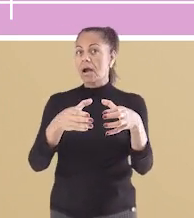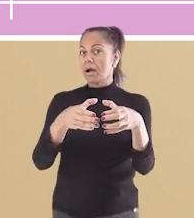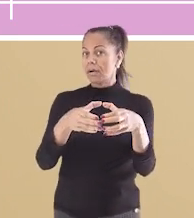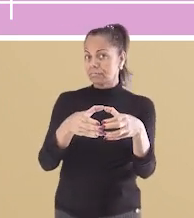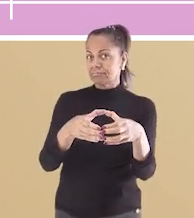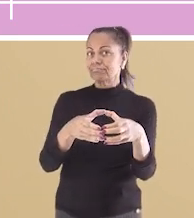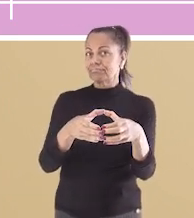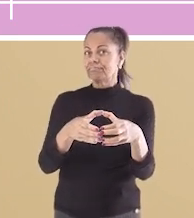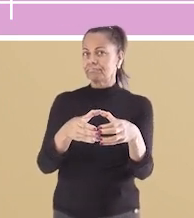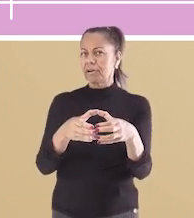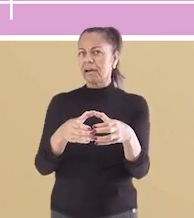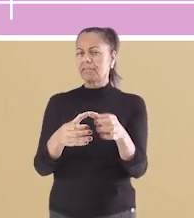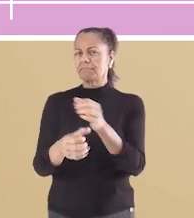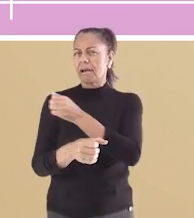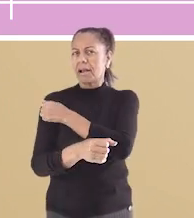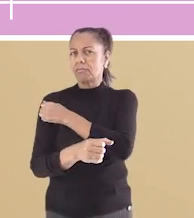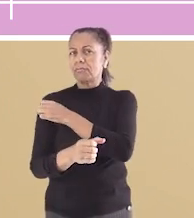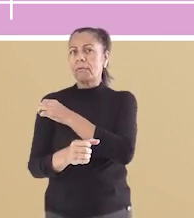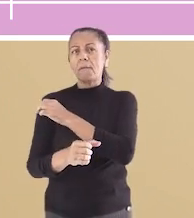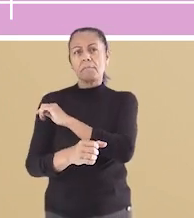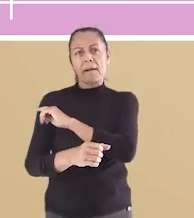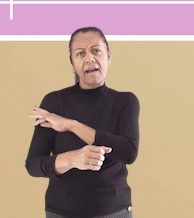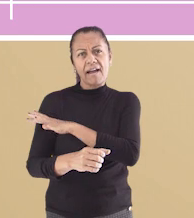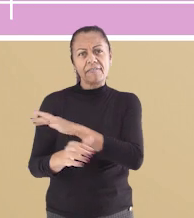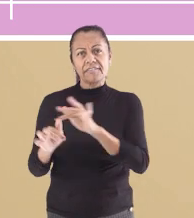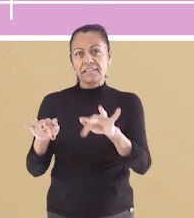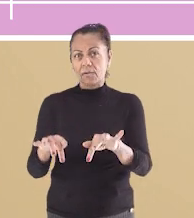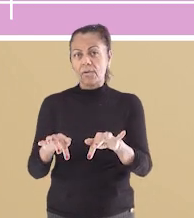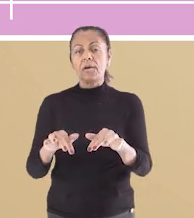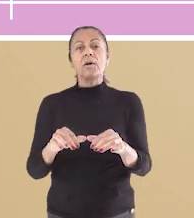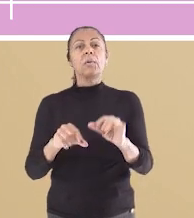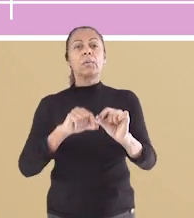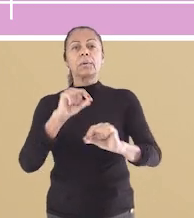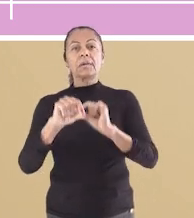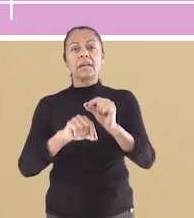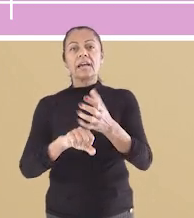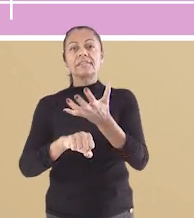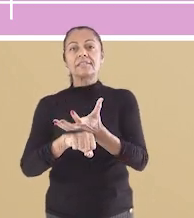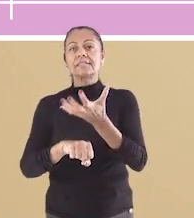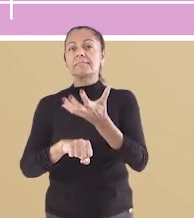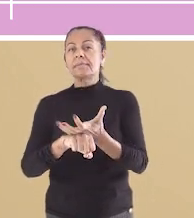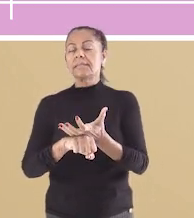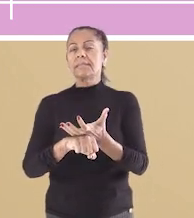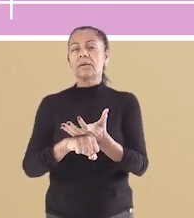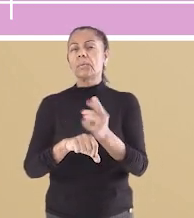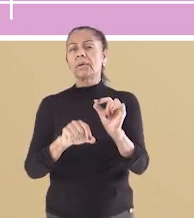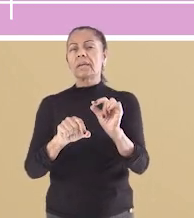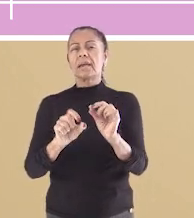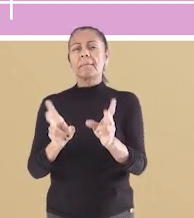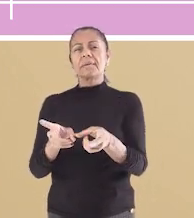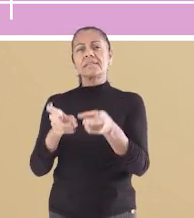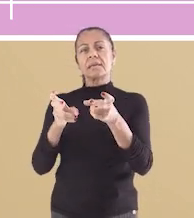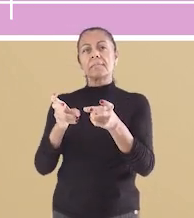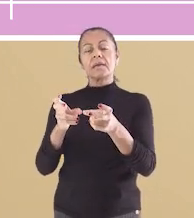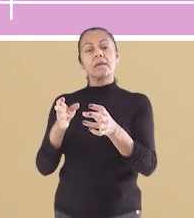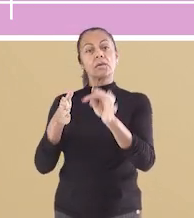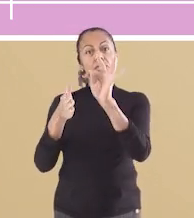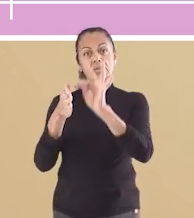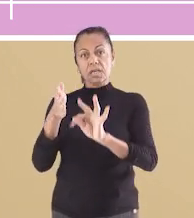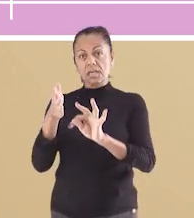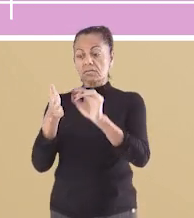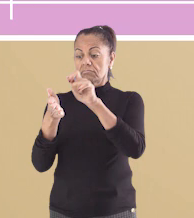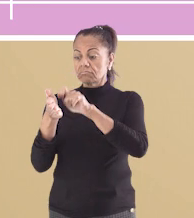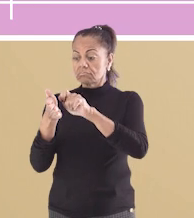anos finais e tem como objetivo trabalhar a seguinte disciplina: reconhecer que os textos escritos são